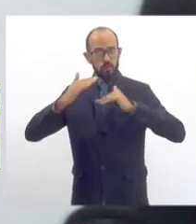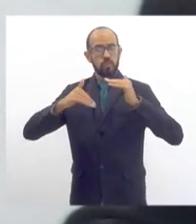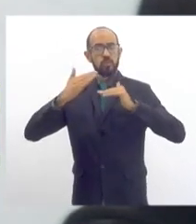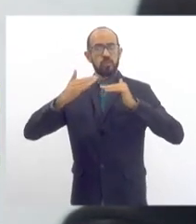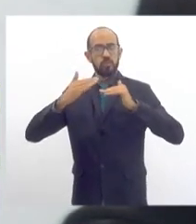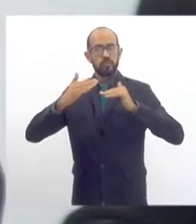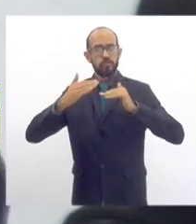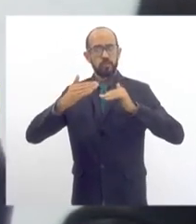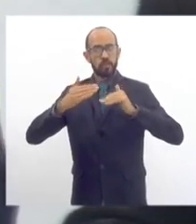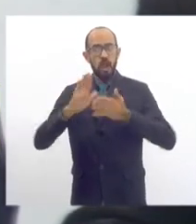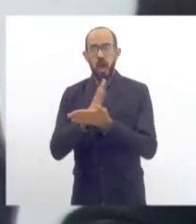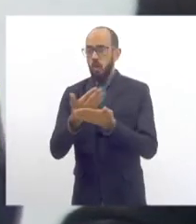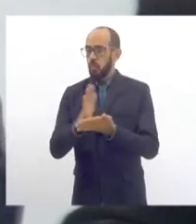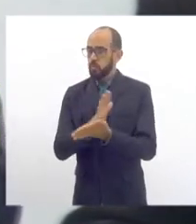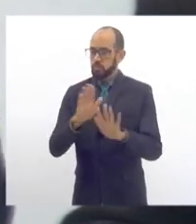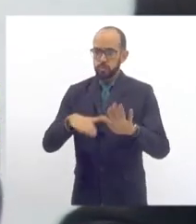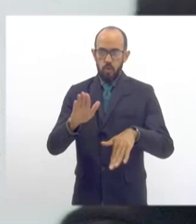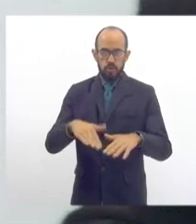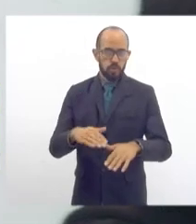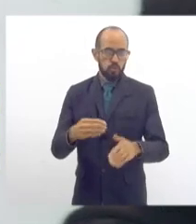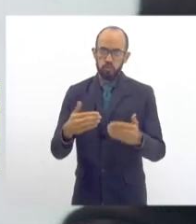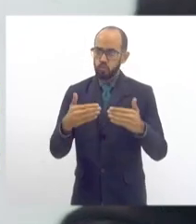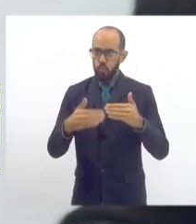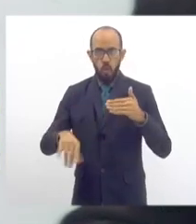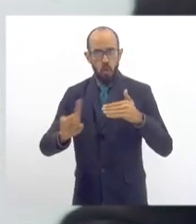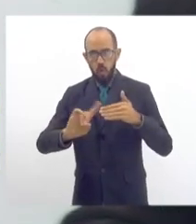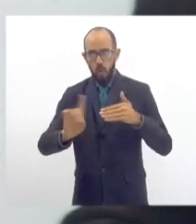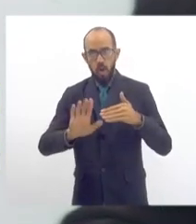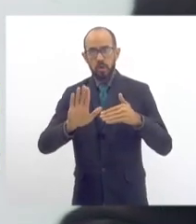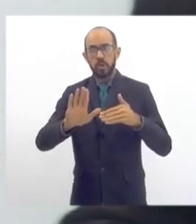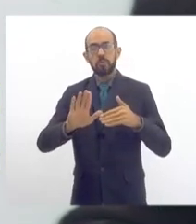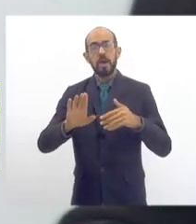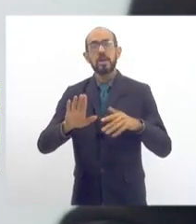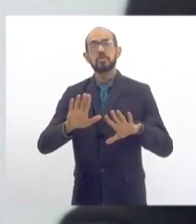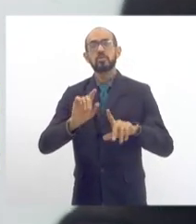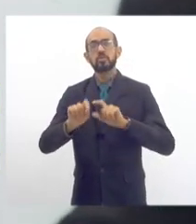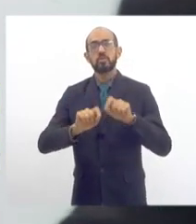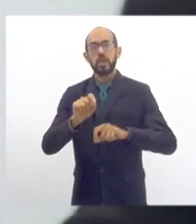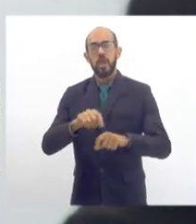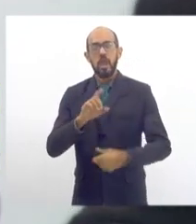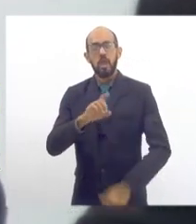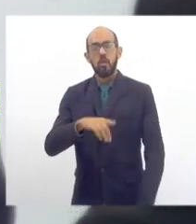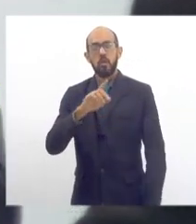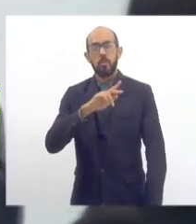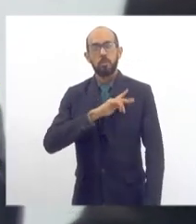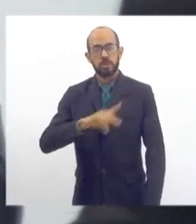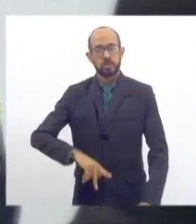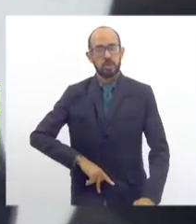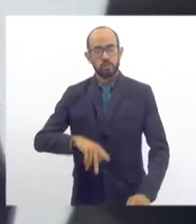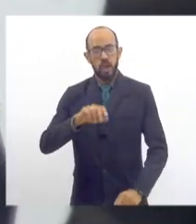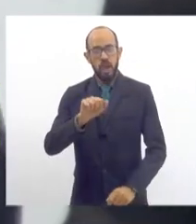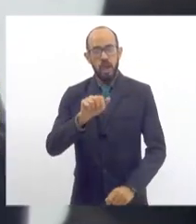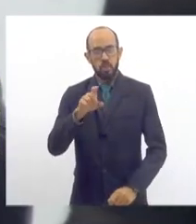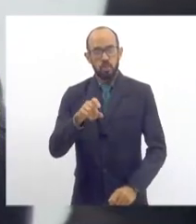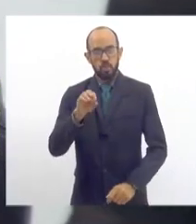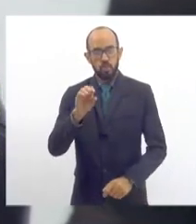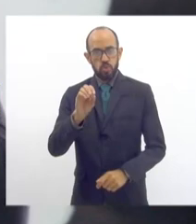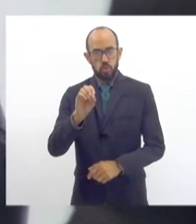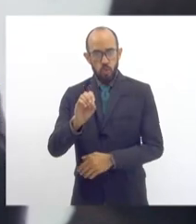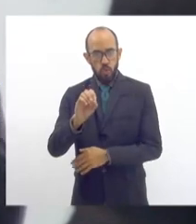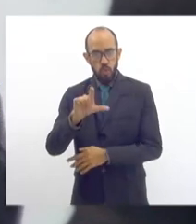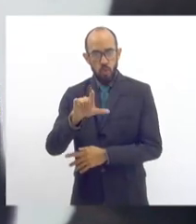alguns possam não concordar, e também é legítimo, mas o Adolfo, eu tenho acompanhado e conversado, ele tem